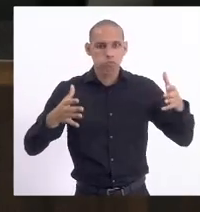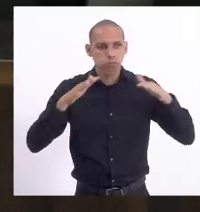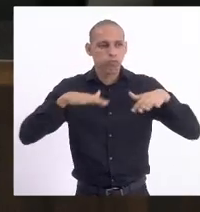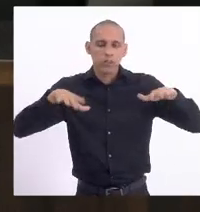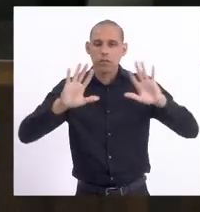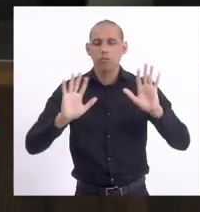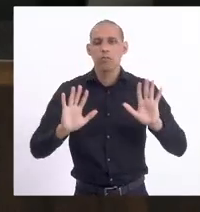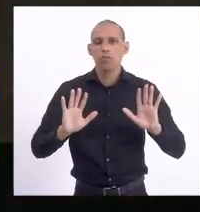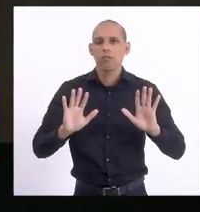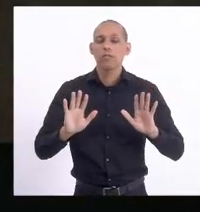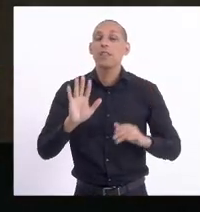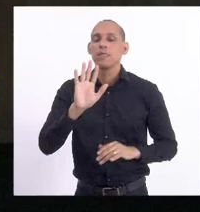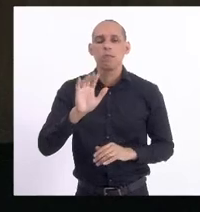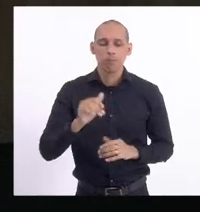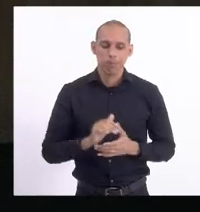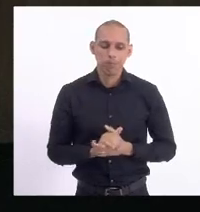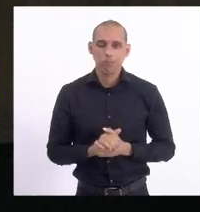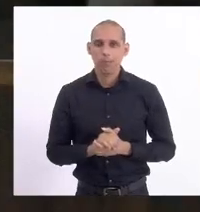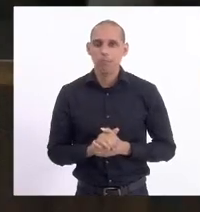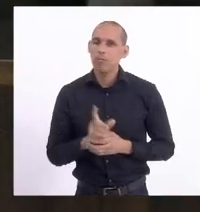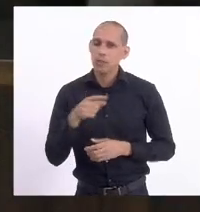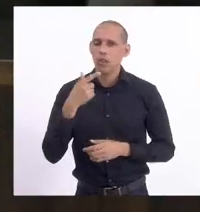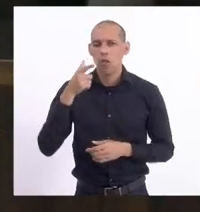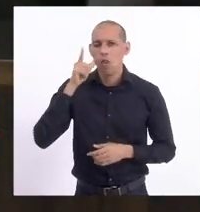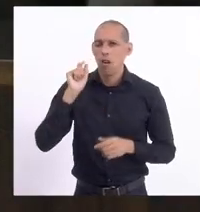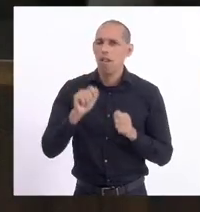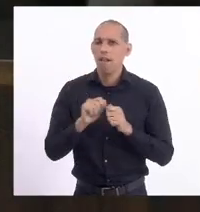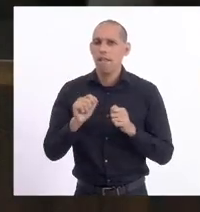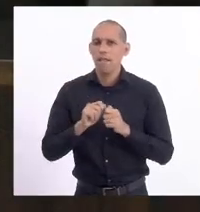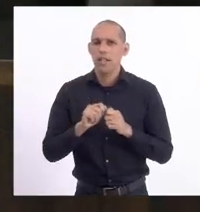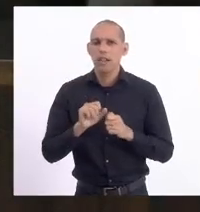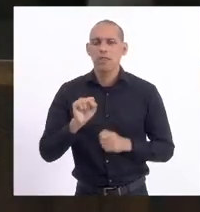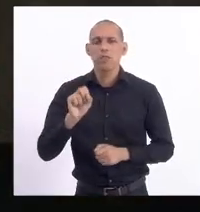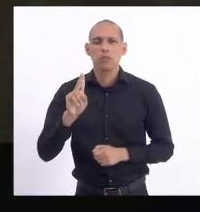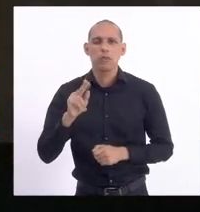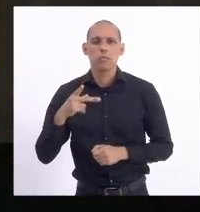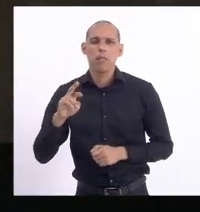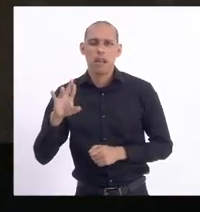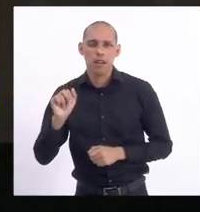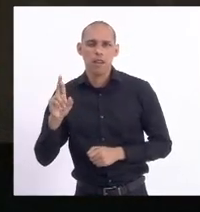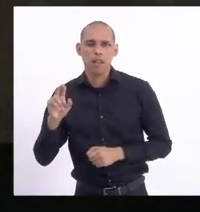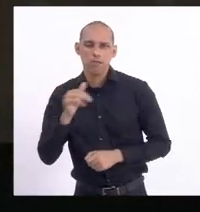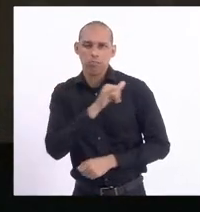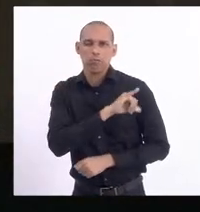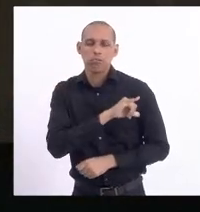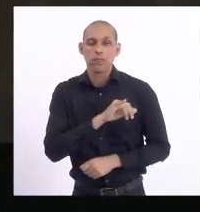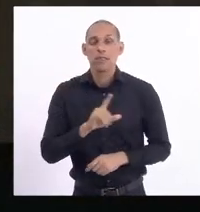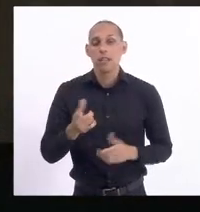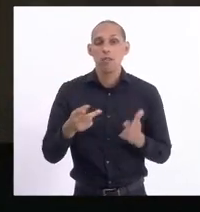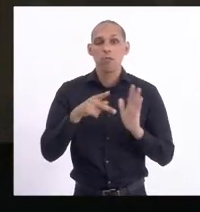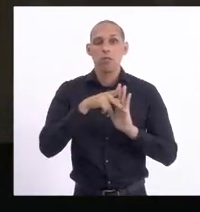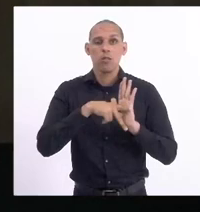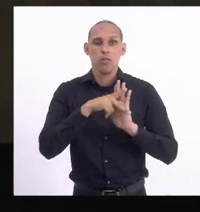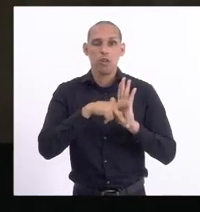mundo. Não, porque é o seguinte... Como fizemos ontem com o Superarreio. Porque é o seguinte, no projeto